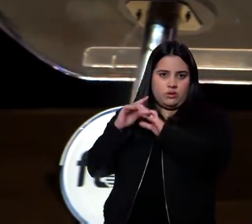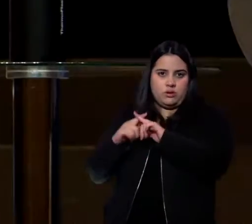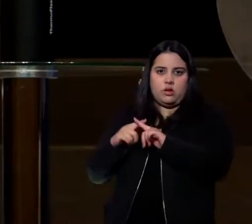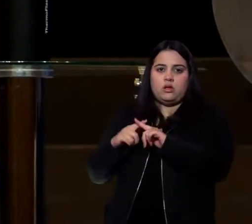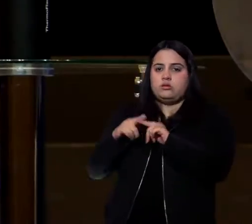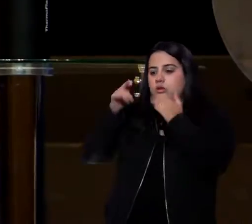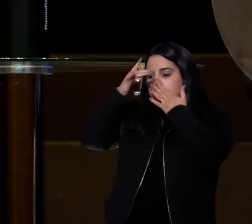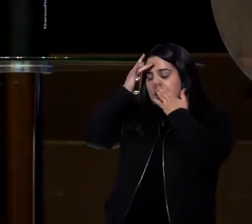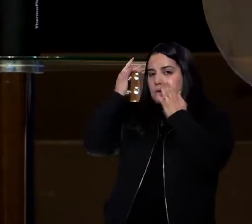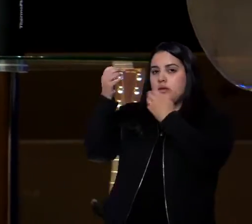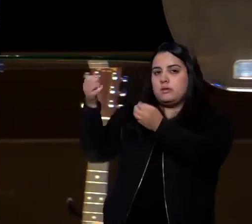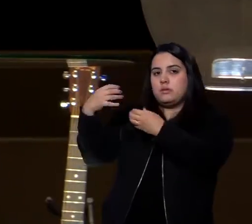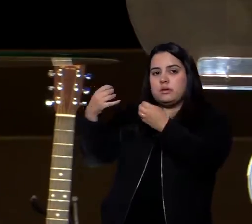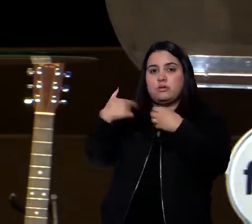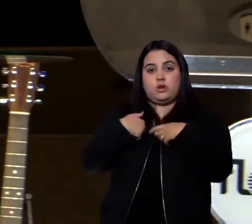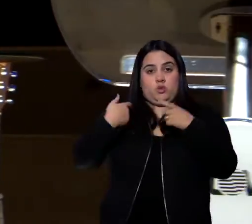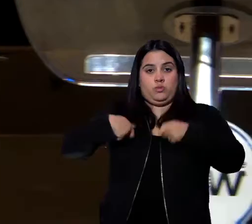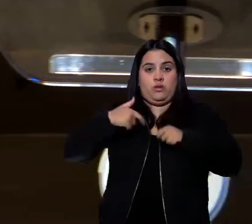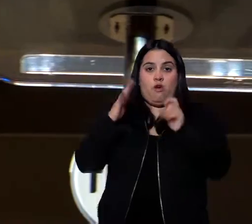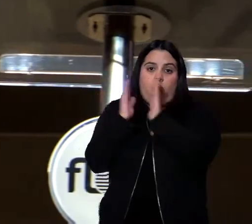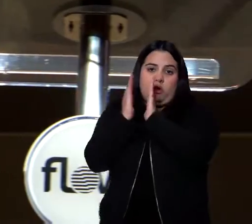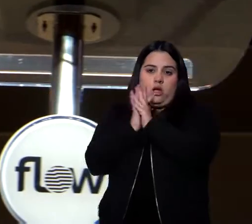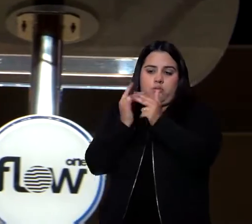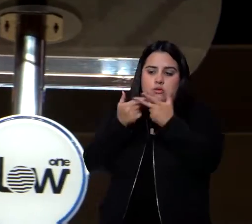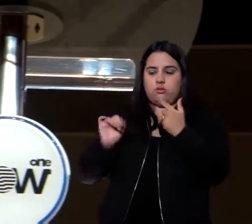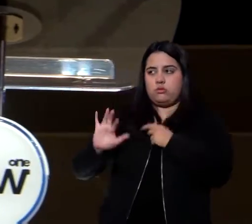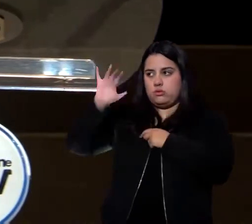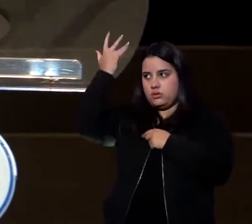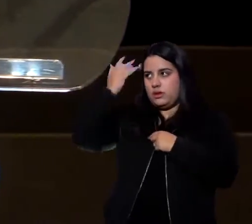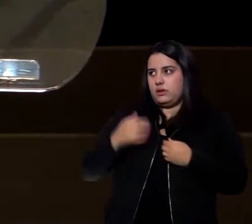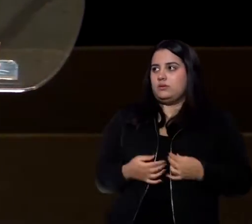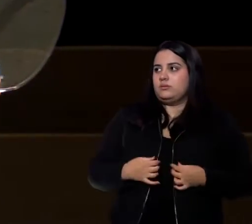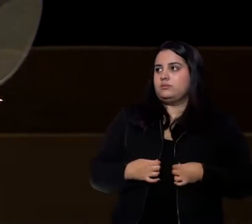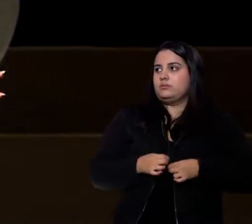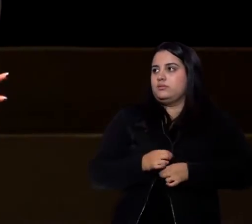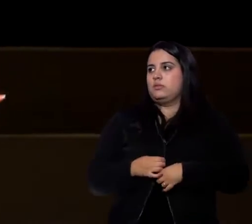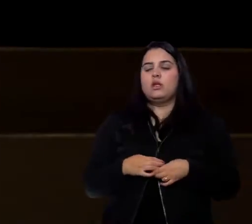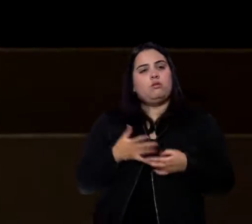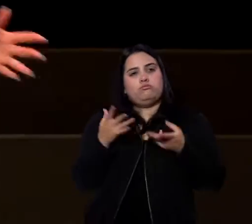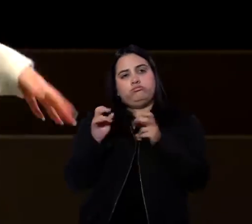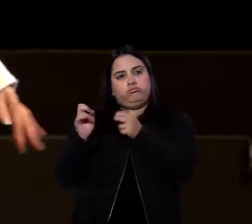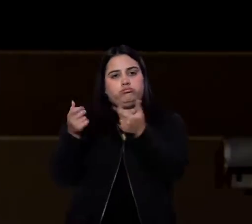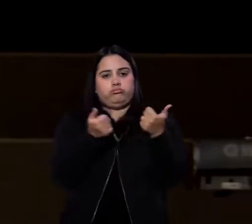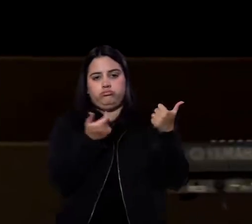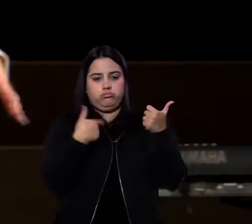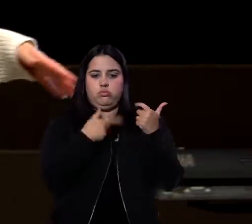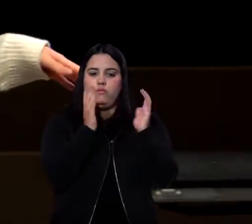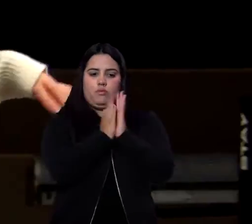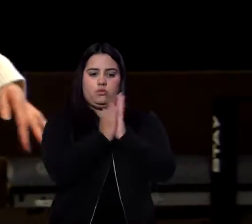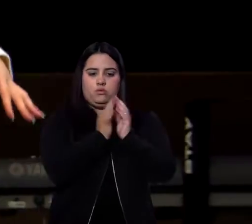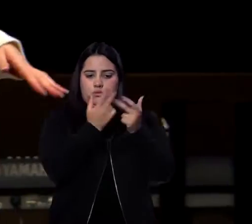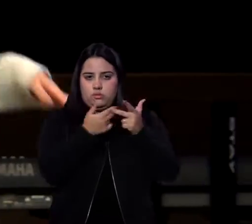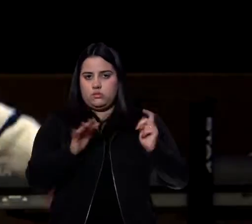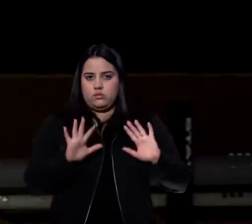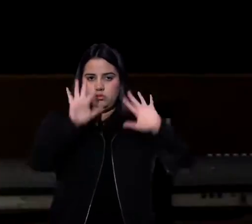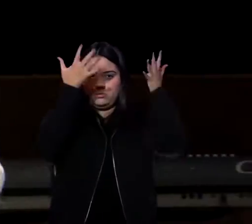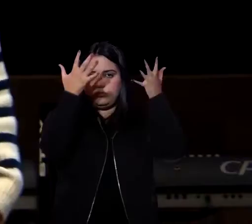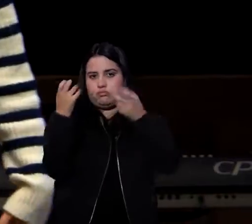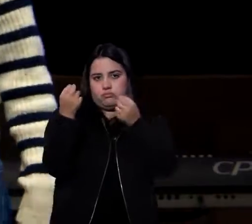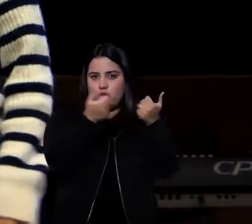orar para as coisas acontecerem. E até aí, tudo bem. Eu estava achando que eu estava orando para as coisas acontecerem, tudo